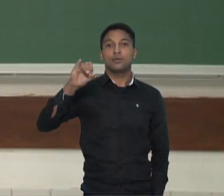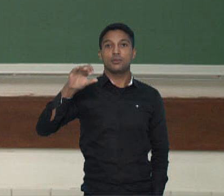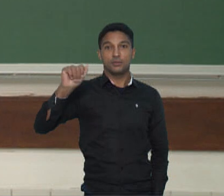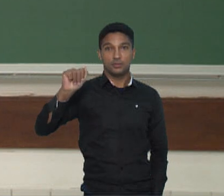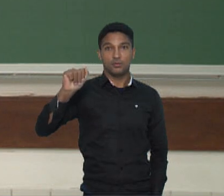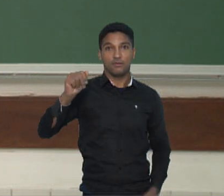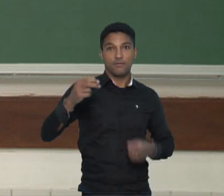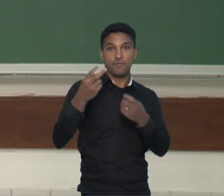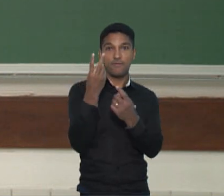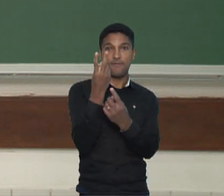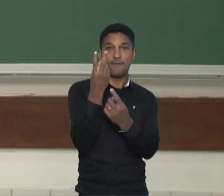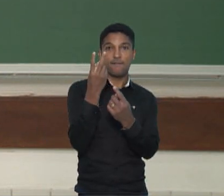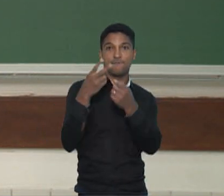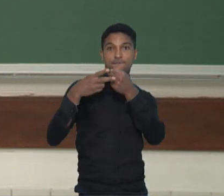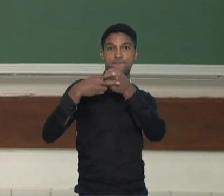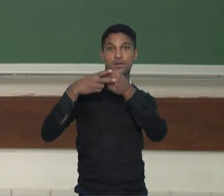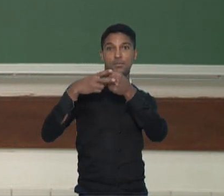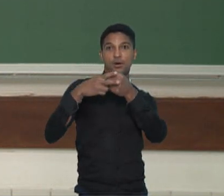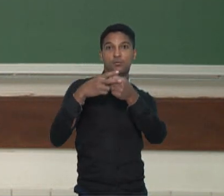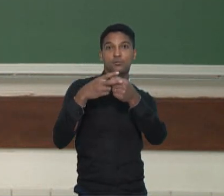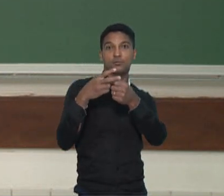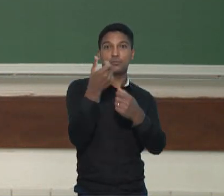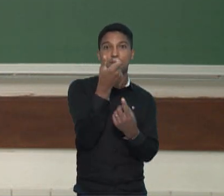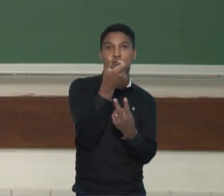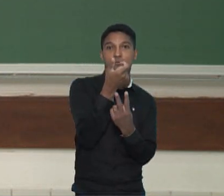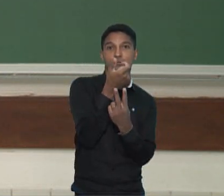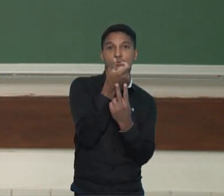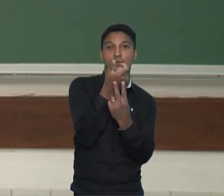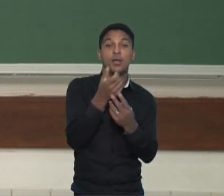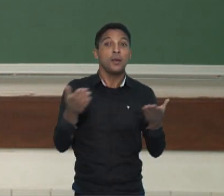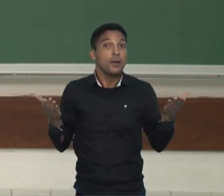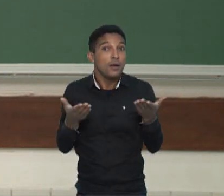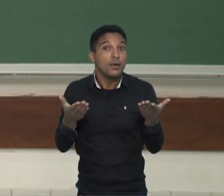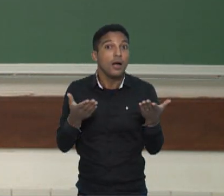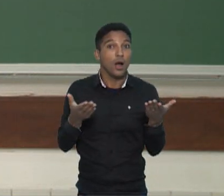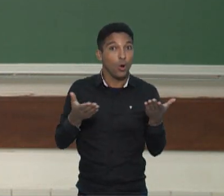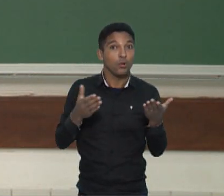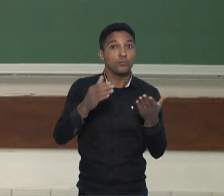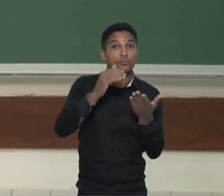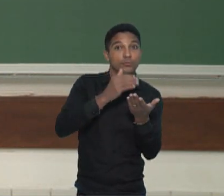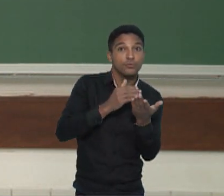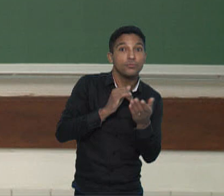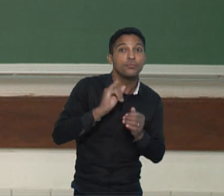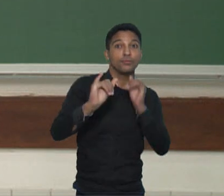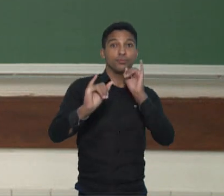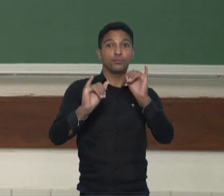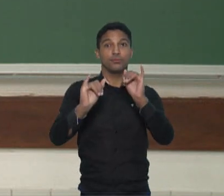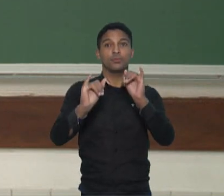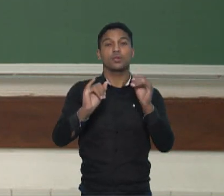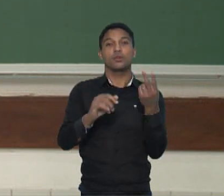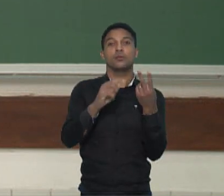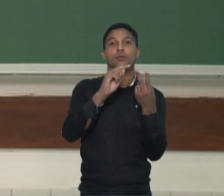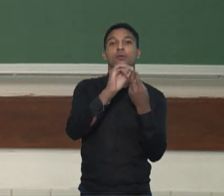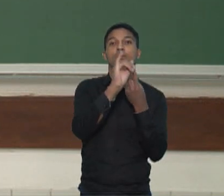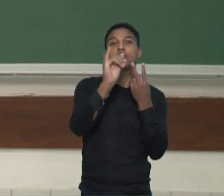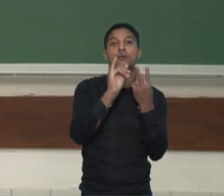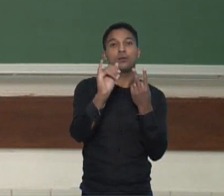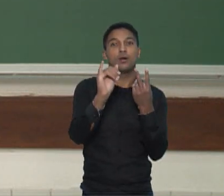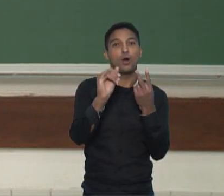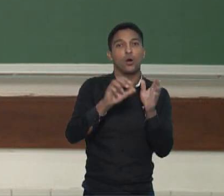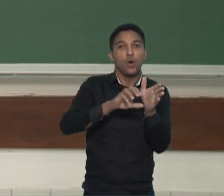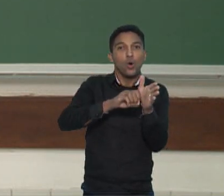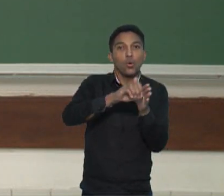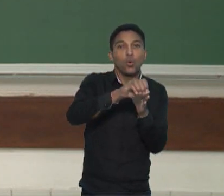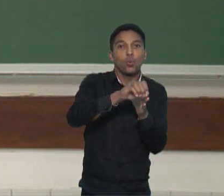Você já anotou da atividade obrigatória número 1. E assim, respondendo, você terá marcado, registrado